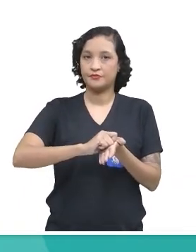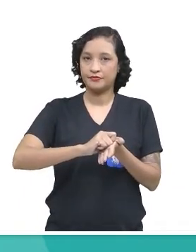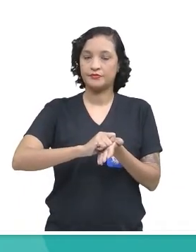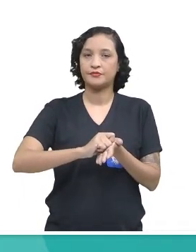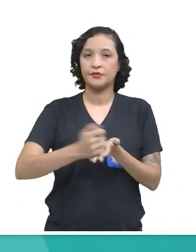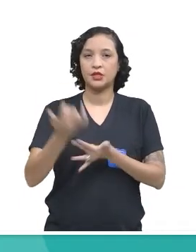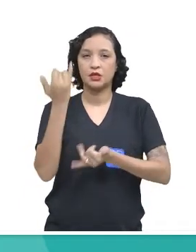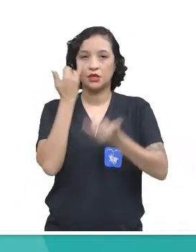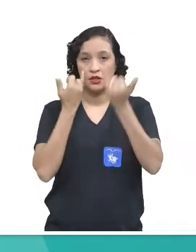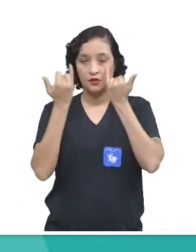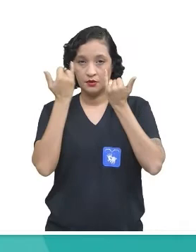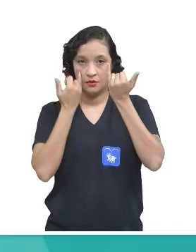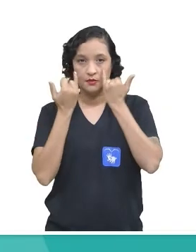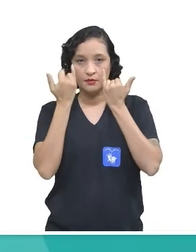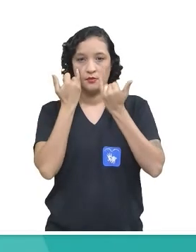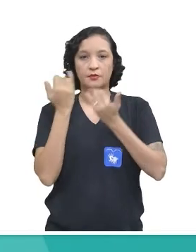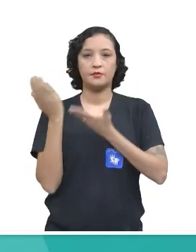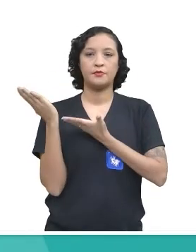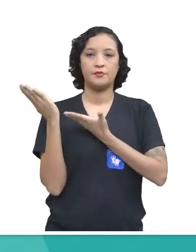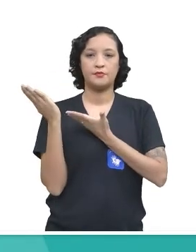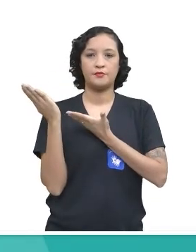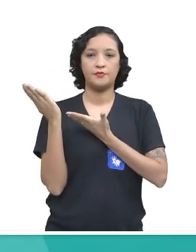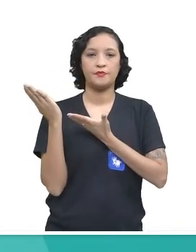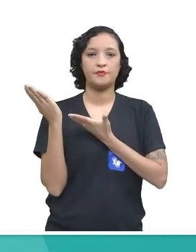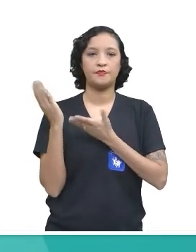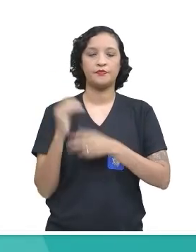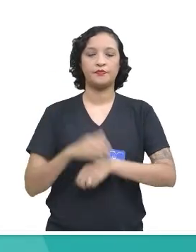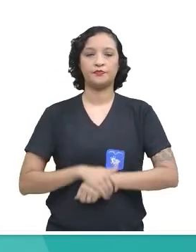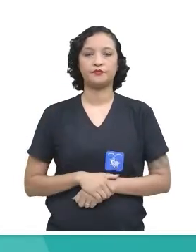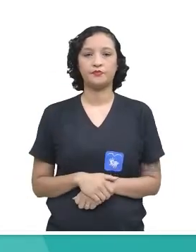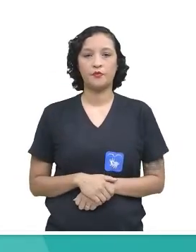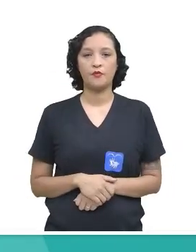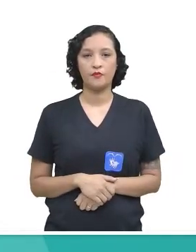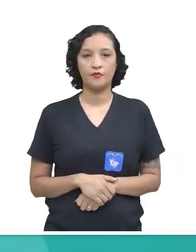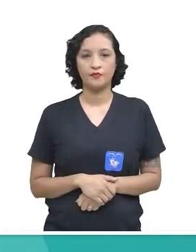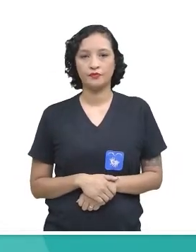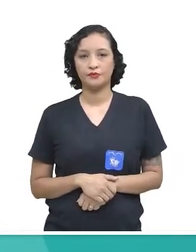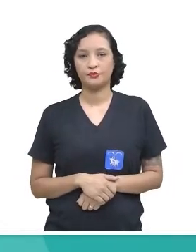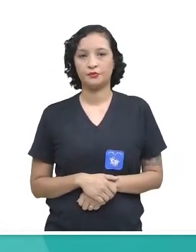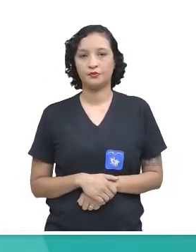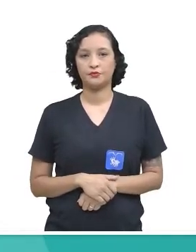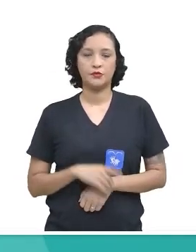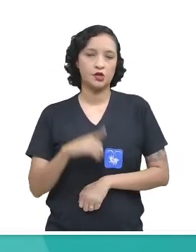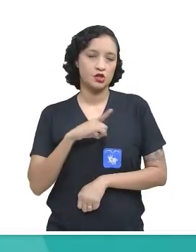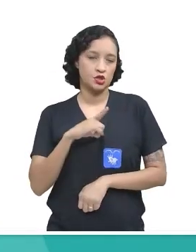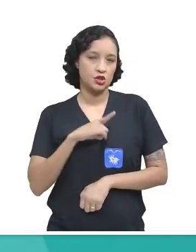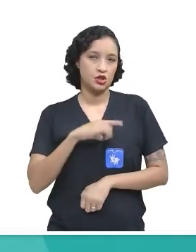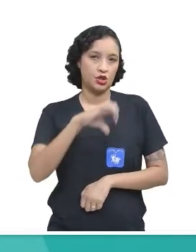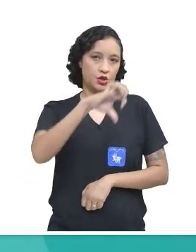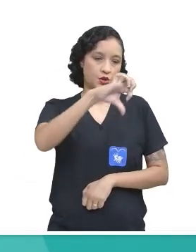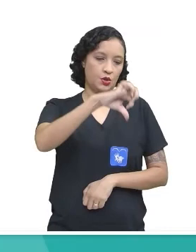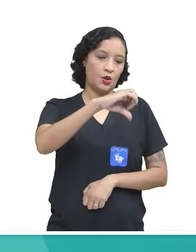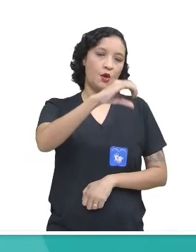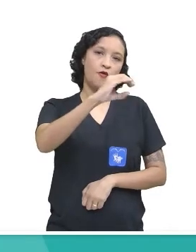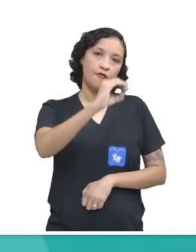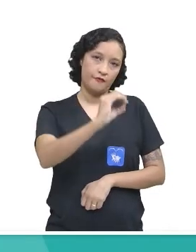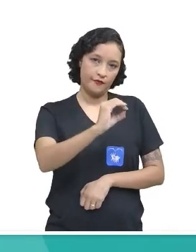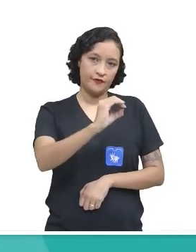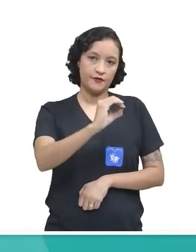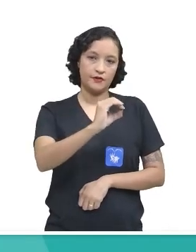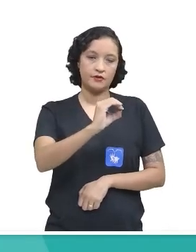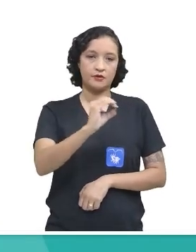bem, então a gente vai anotar aqui os passos que a gente tem, né? Ela tinha aí uma frequência cardíaca de 90,